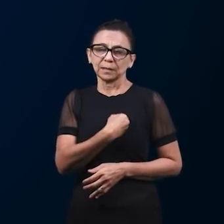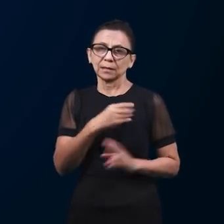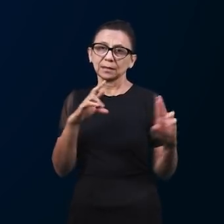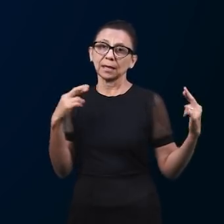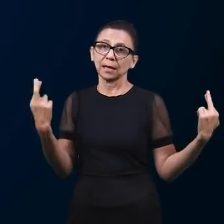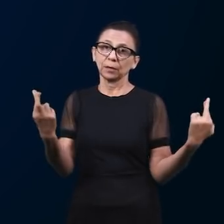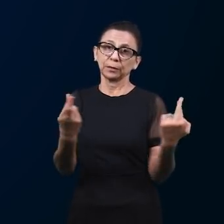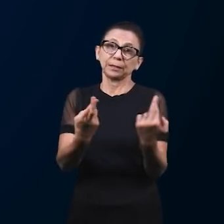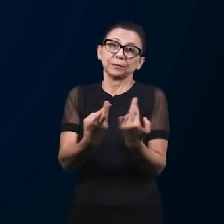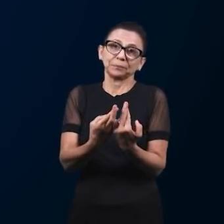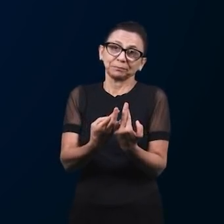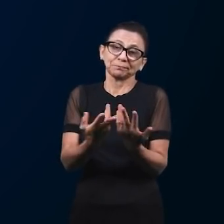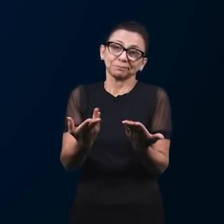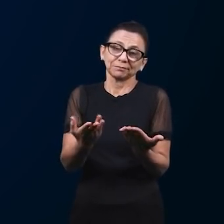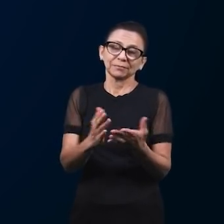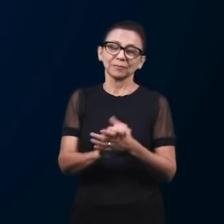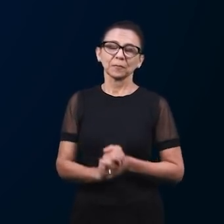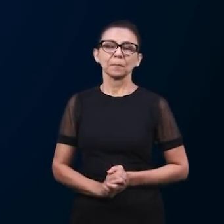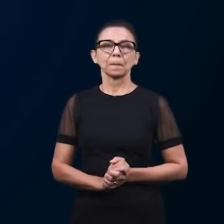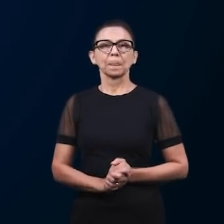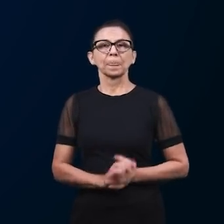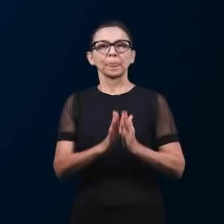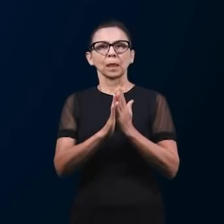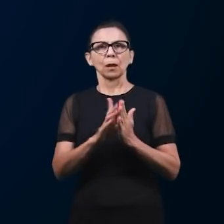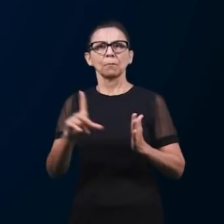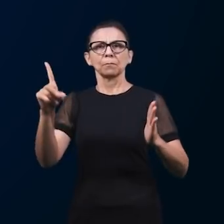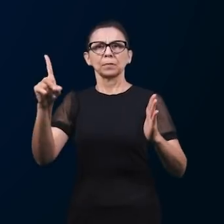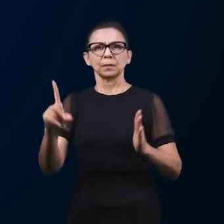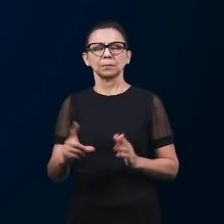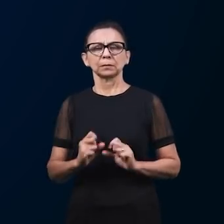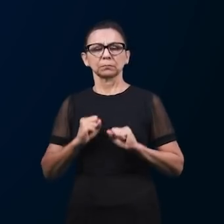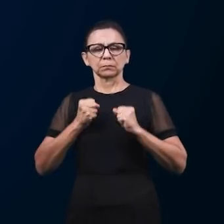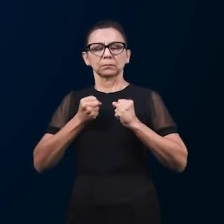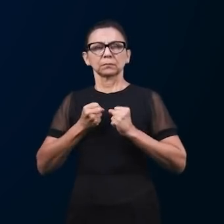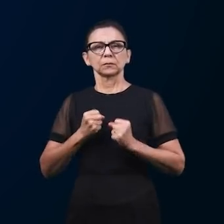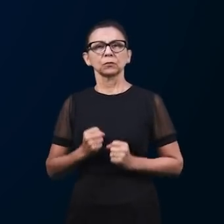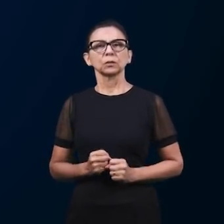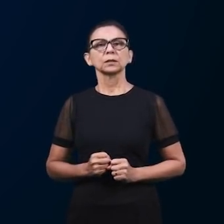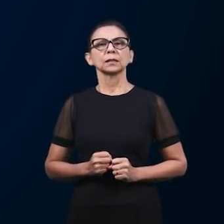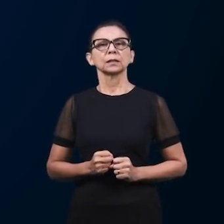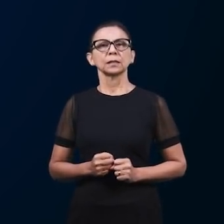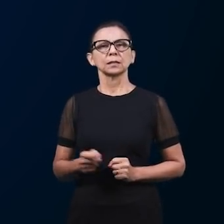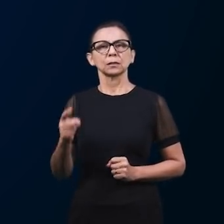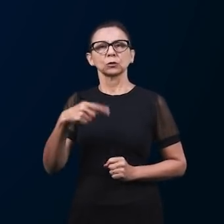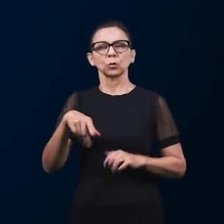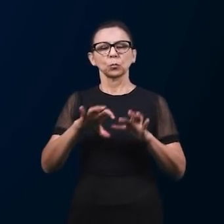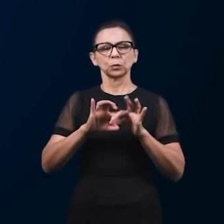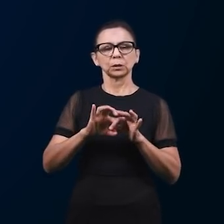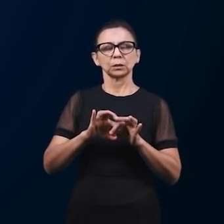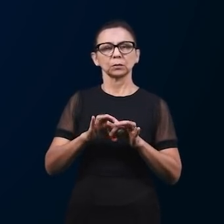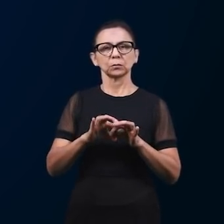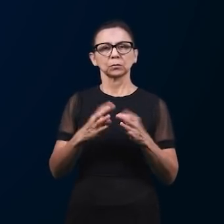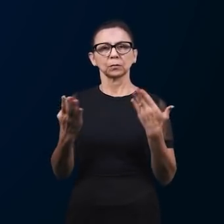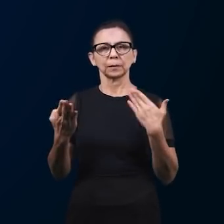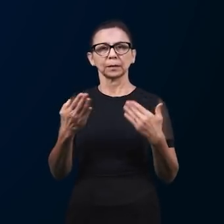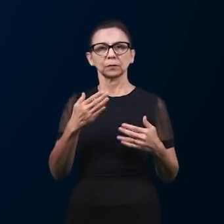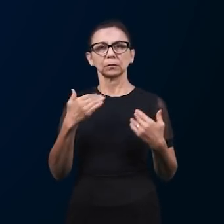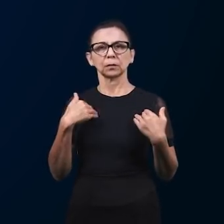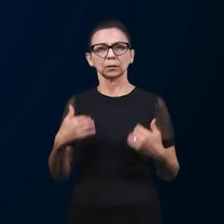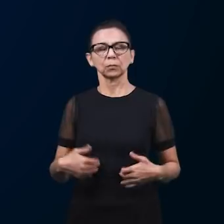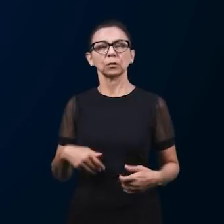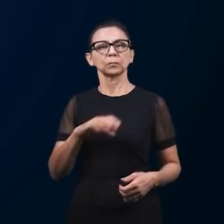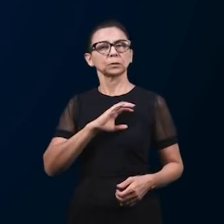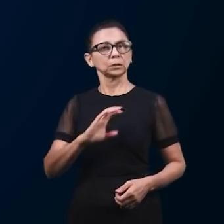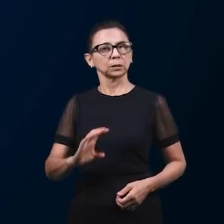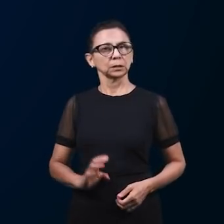reunir presencialmente por causa da pandemia. A palavra é o que nos sustenta e nos mantém unidos como corpo de Cristo nesse momento de